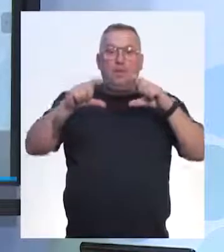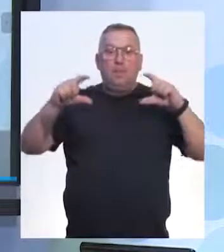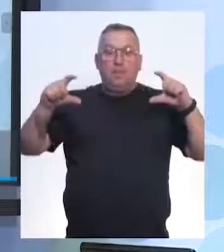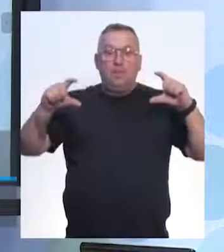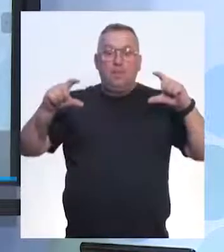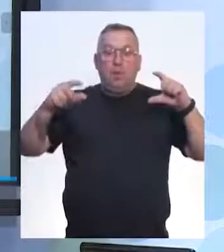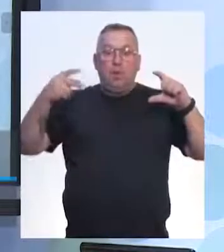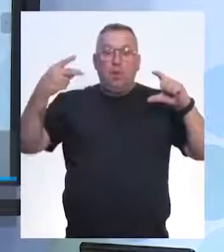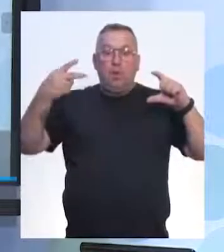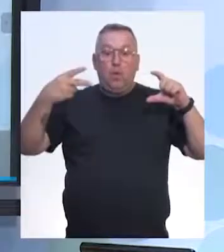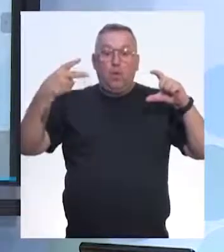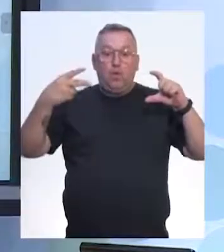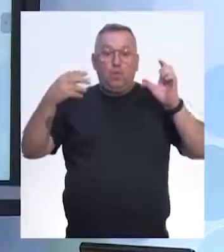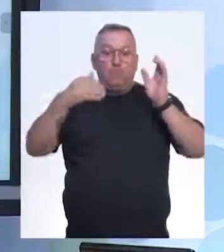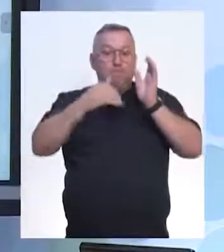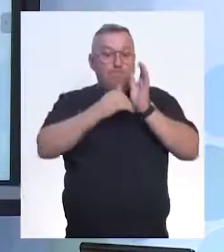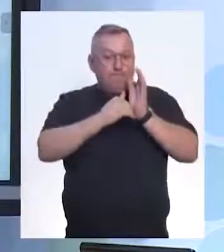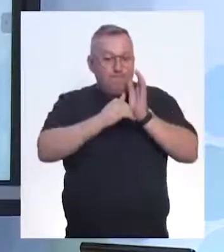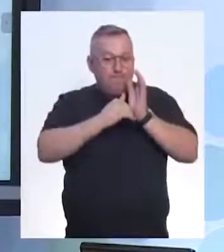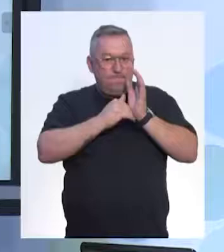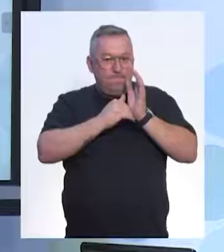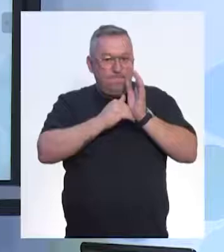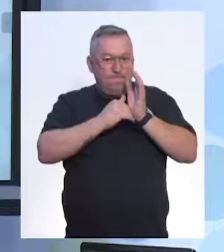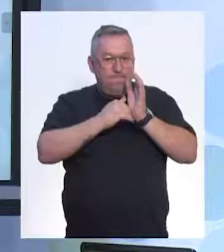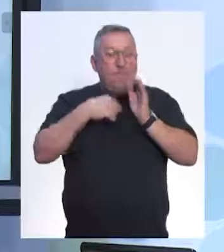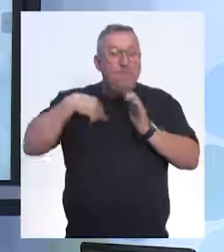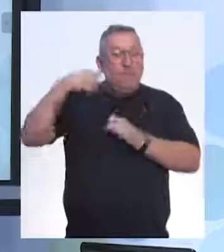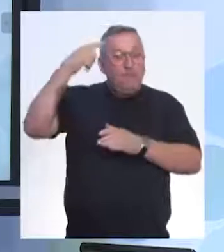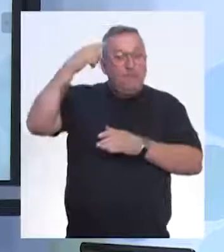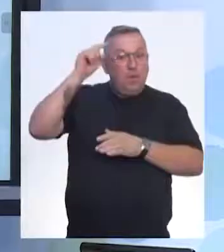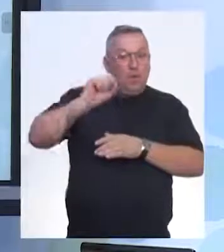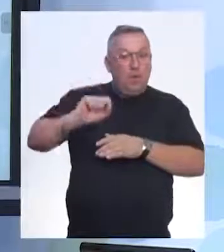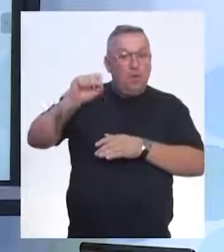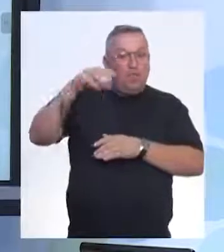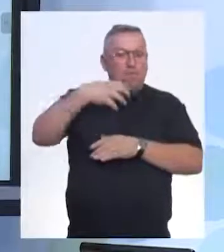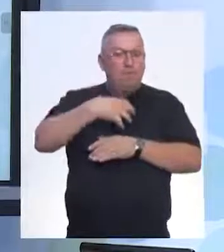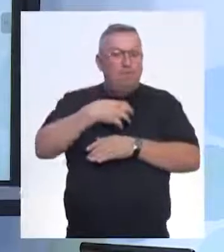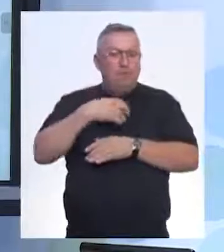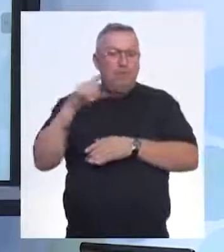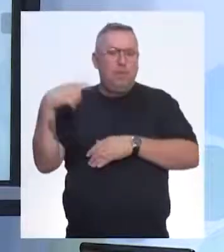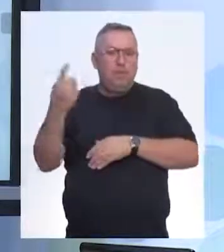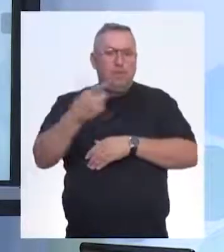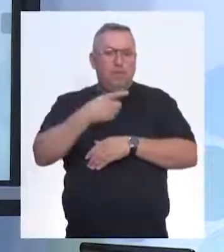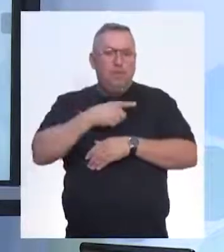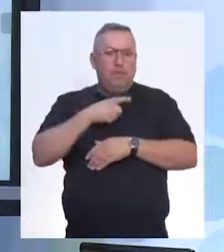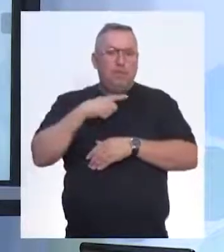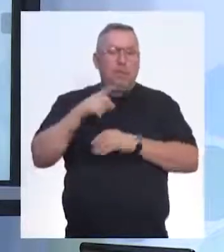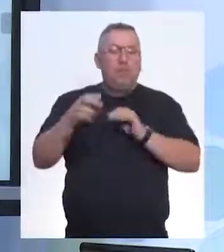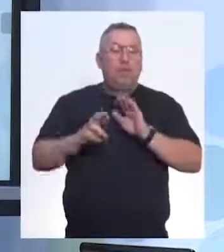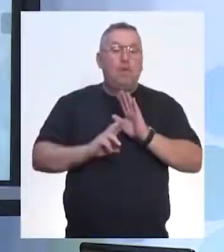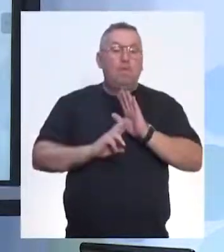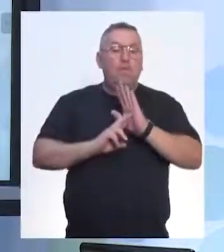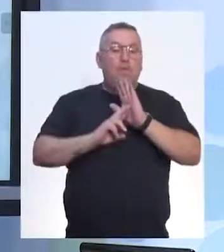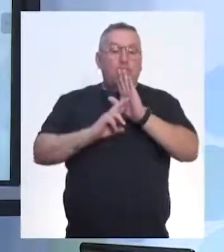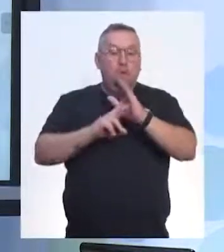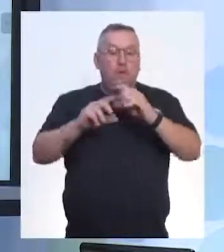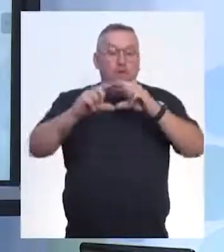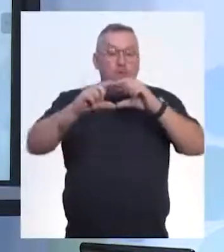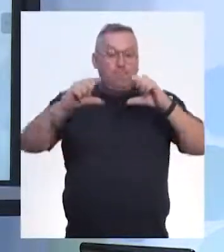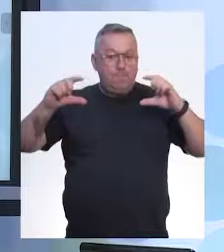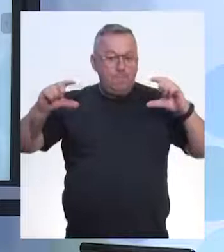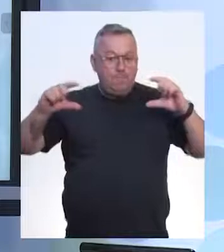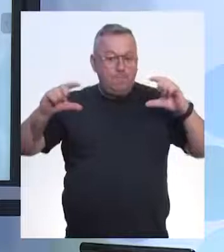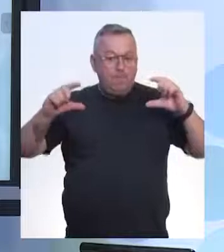com duas incógnitas. E a ideia é chegar numa situação em que nós vamos representar essas